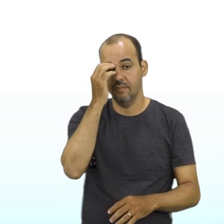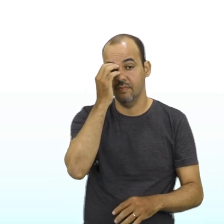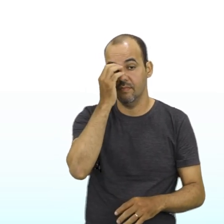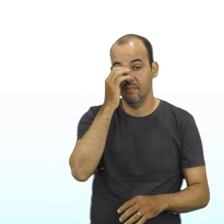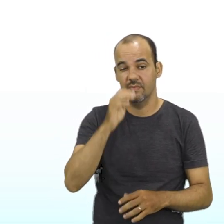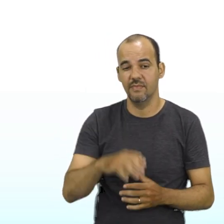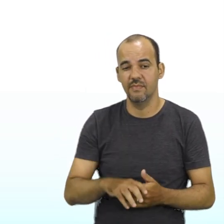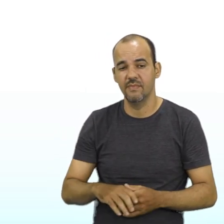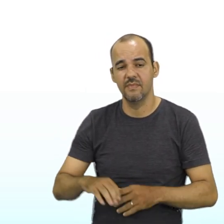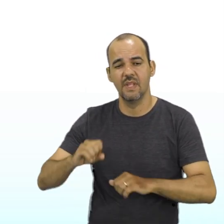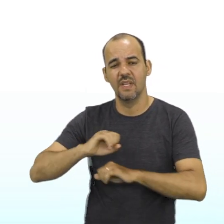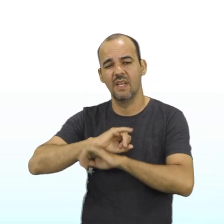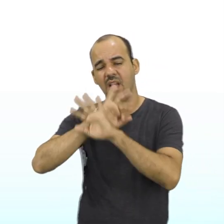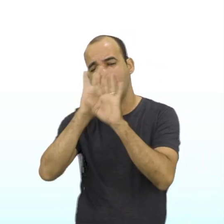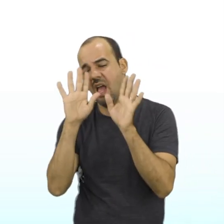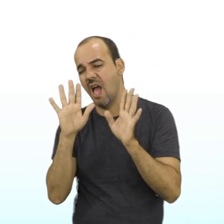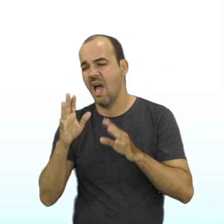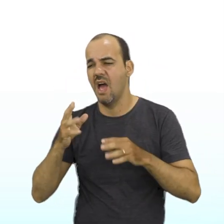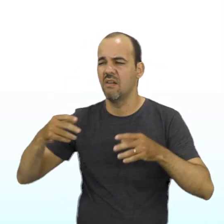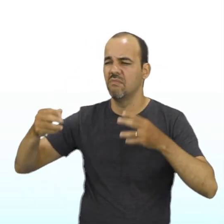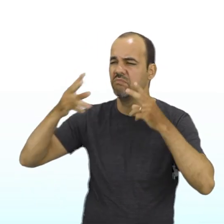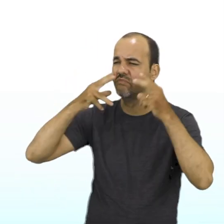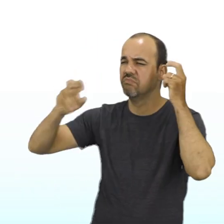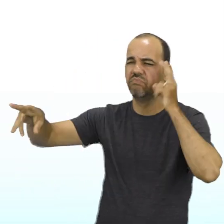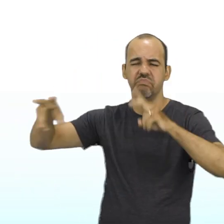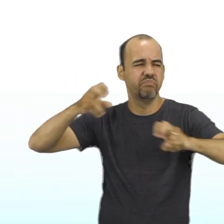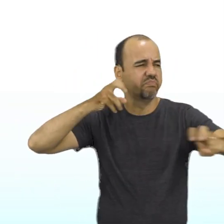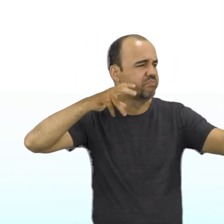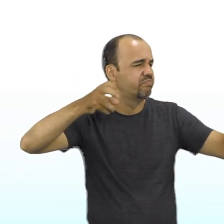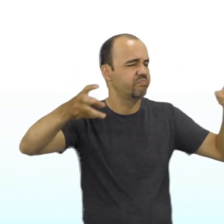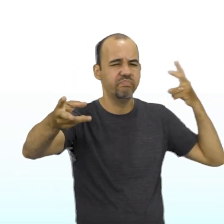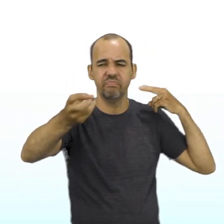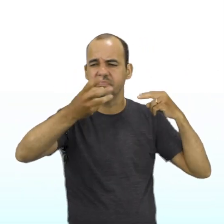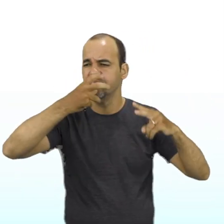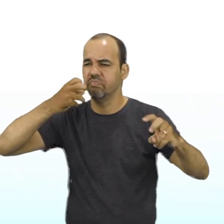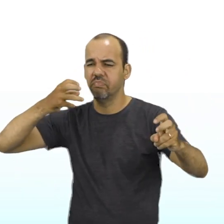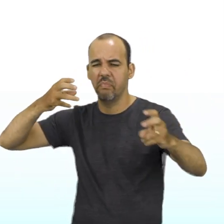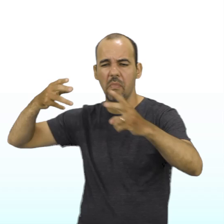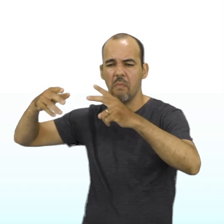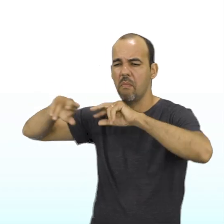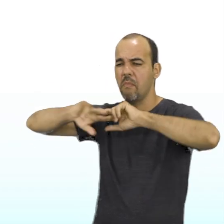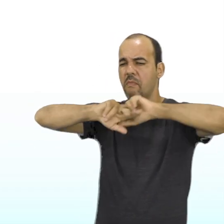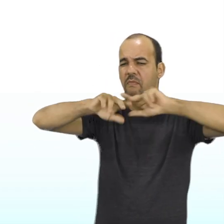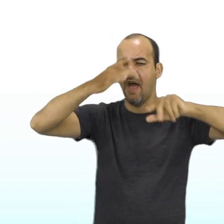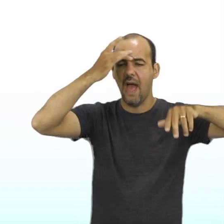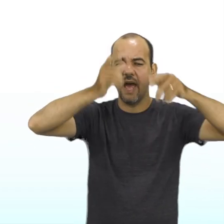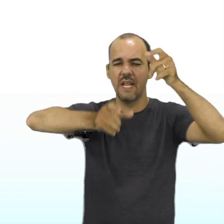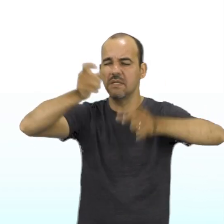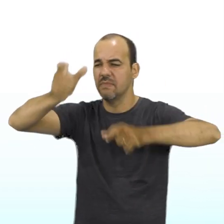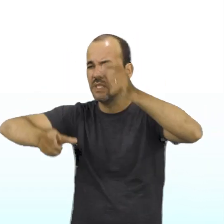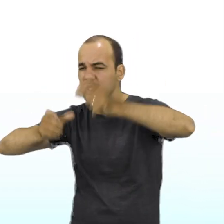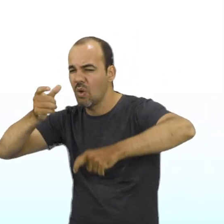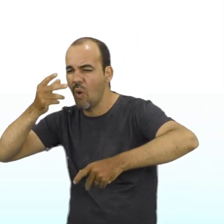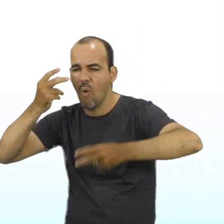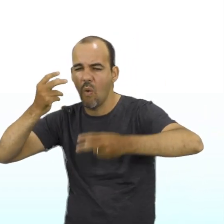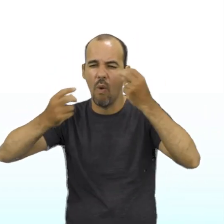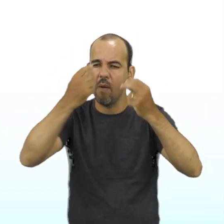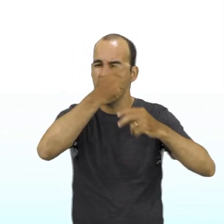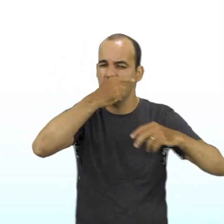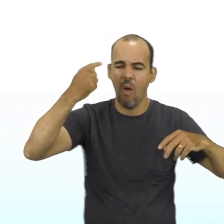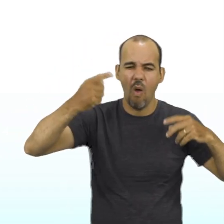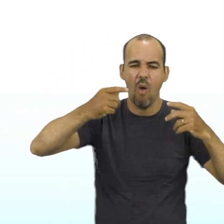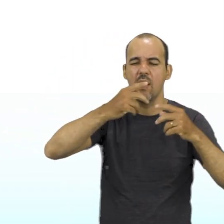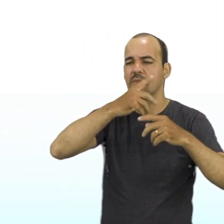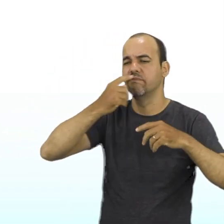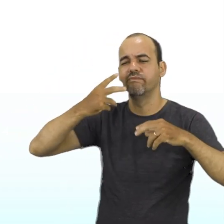fechem tantas bocas, tantos olhos, tantas portas, muitas mentes, ante um ato xenofóbico,